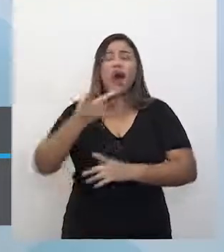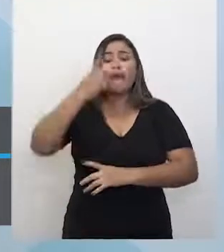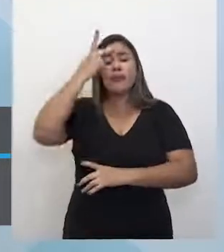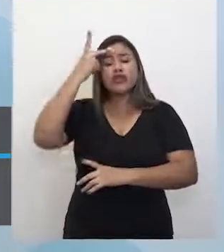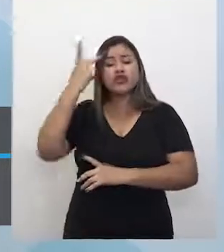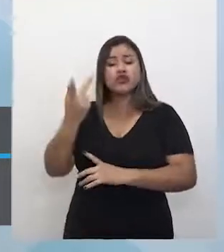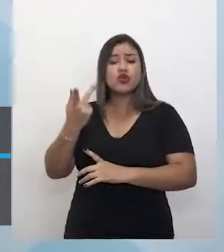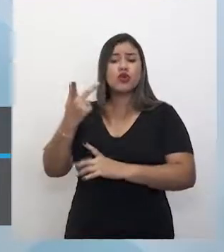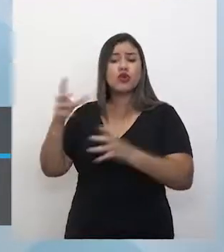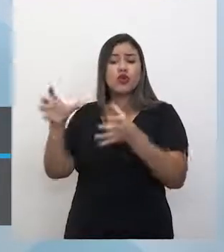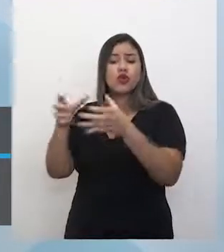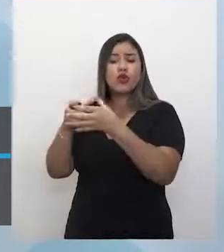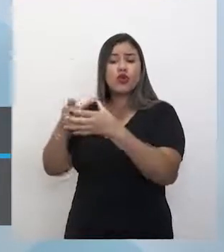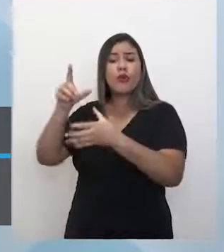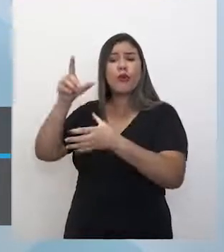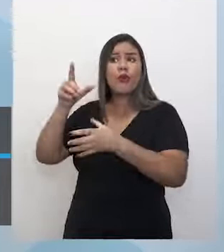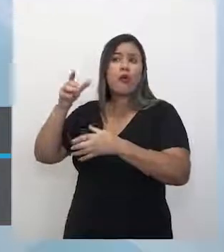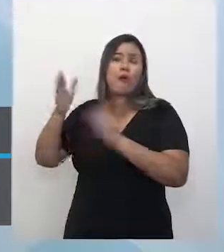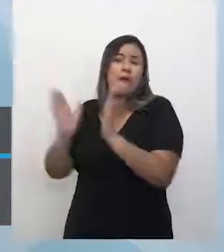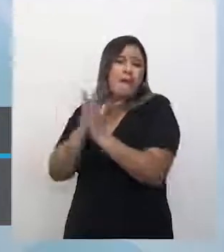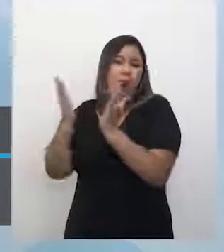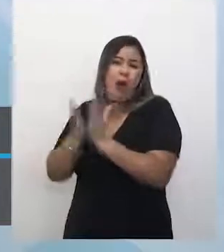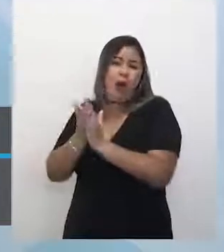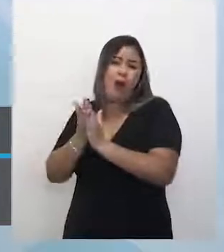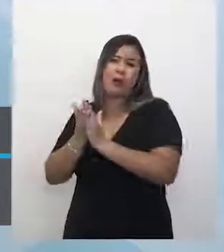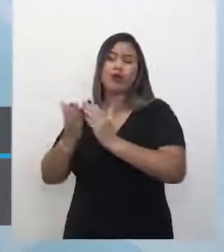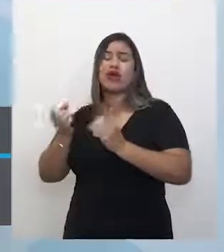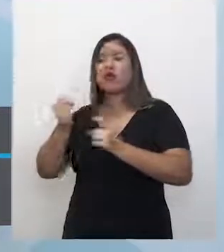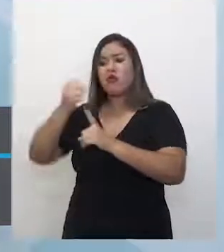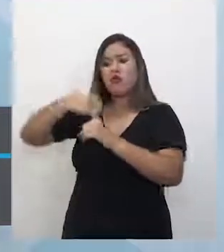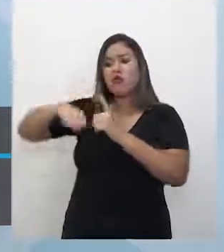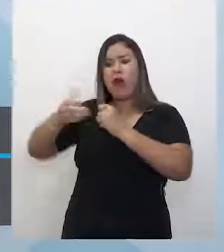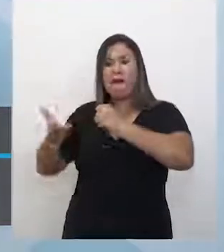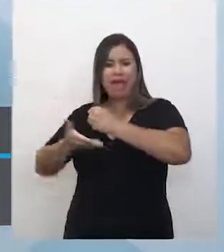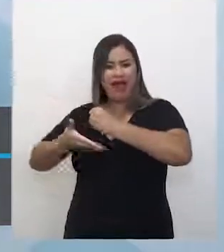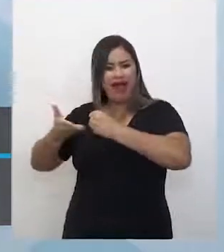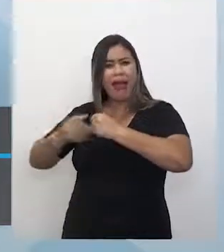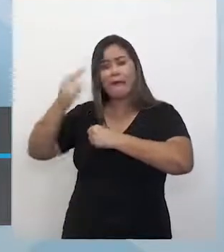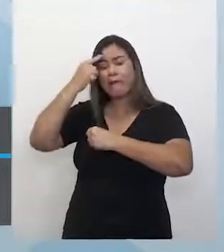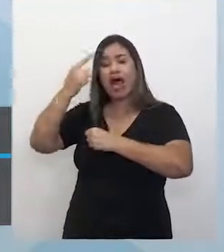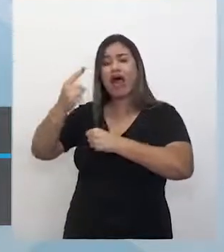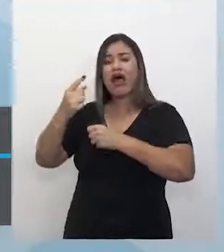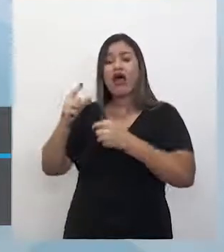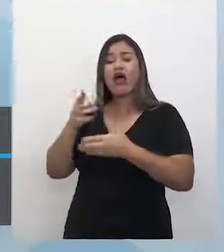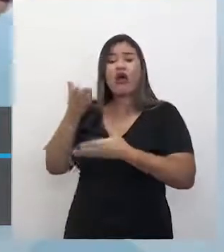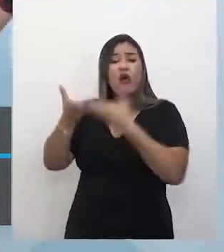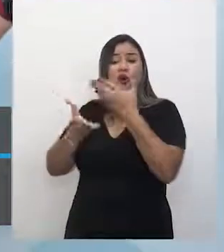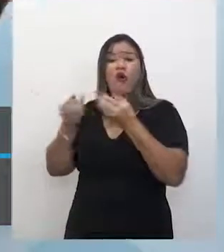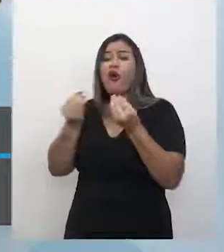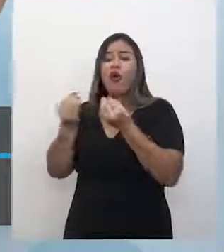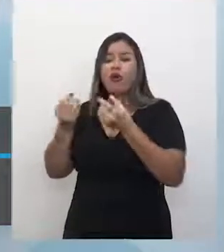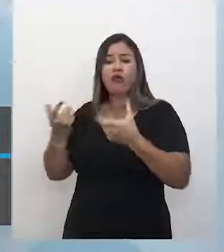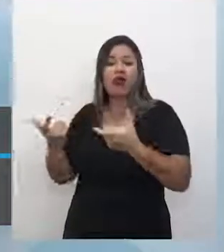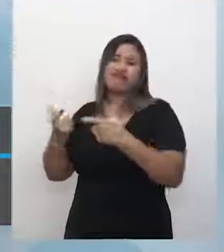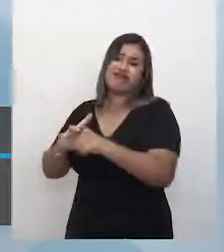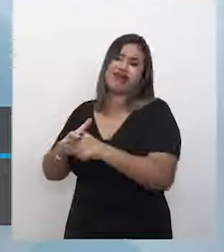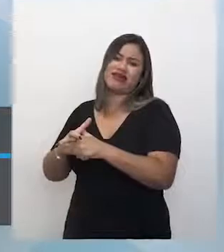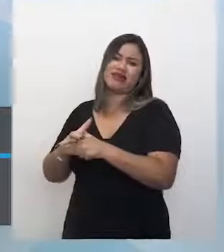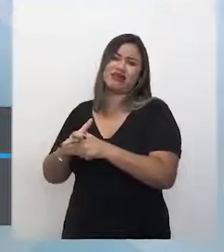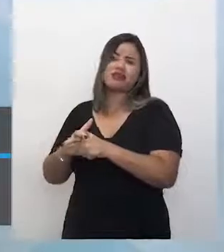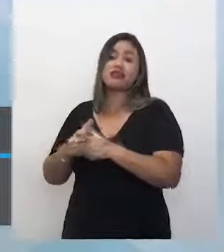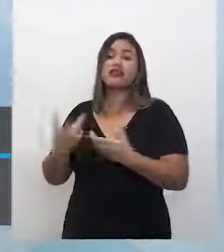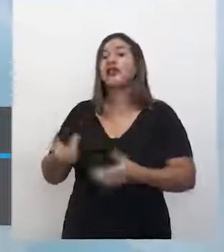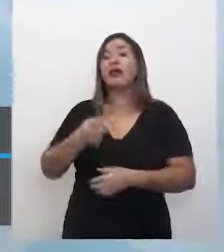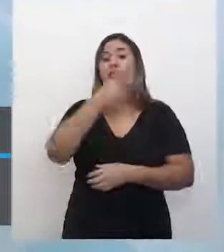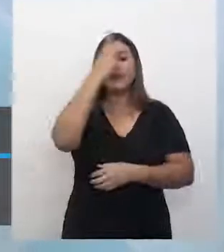baixa são tratadas como uma minoria, mesmo sendo maioria, né? Porque justamente essa minoria, que vamos dizer que é a elite, né?